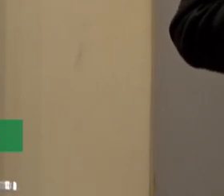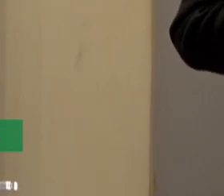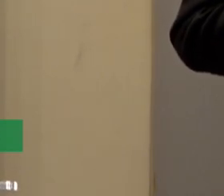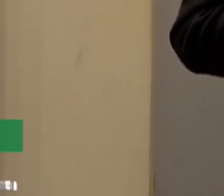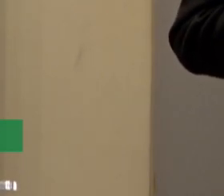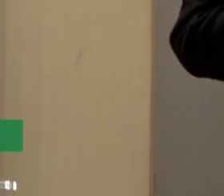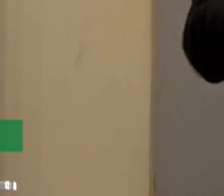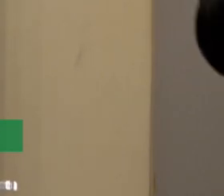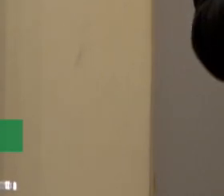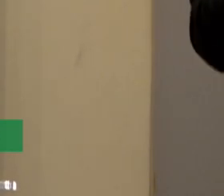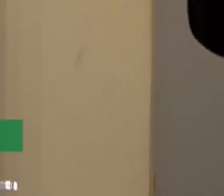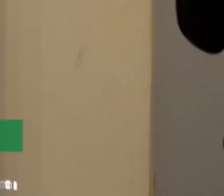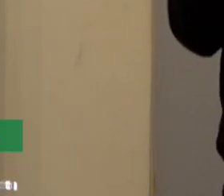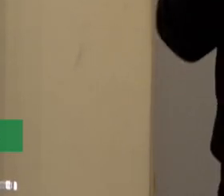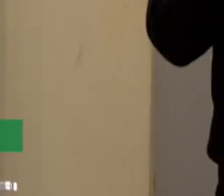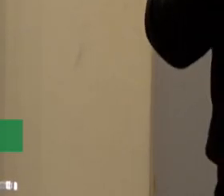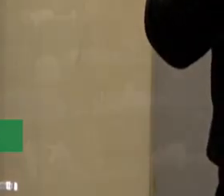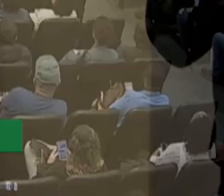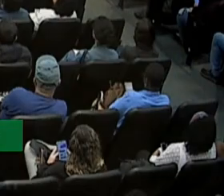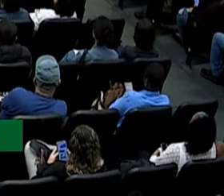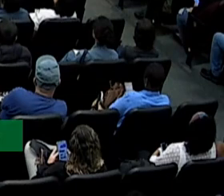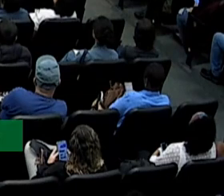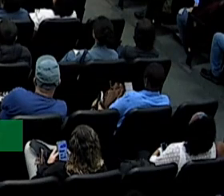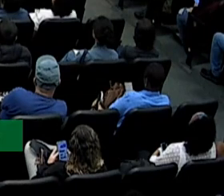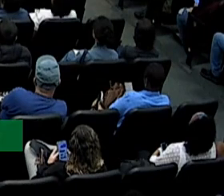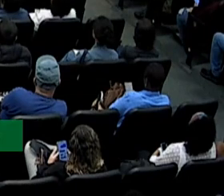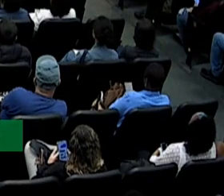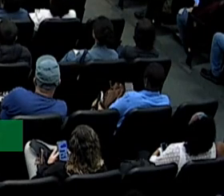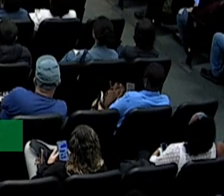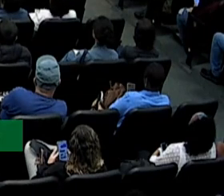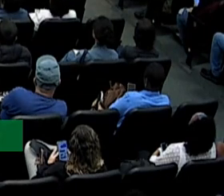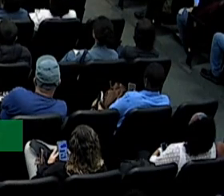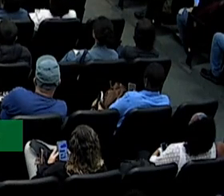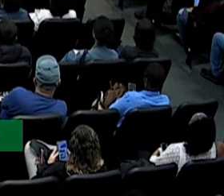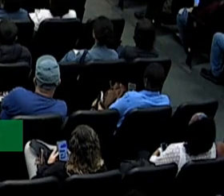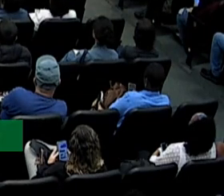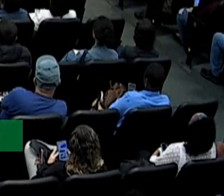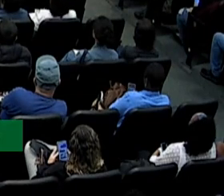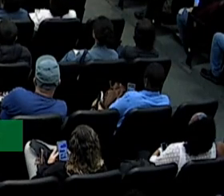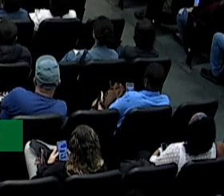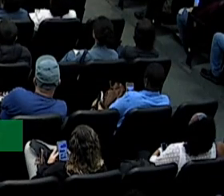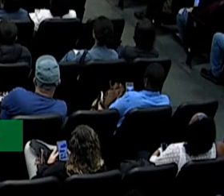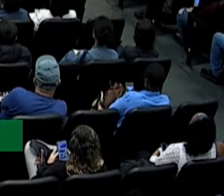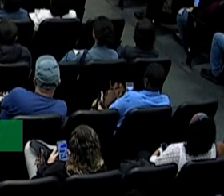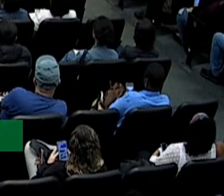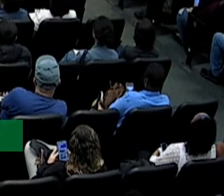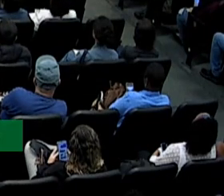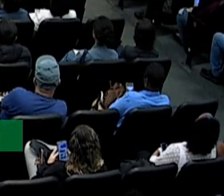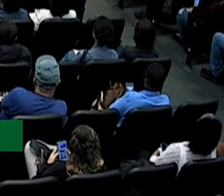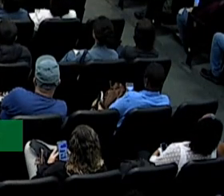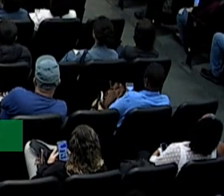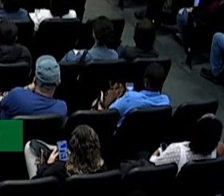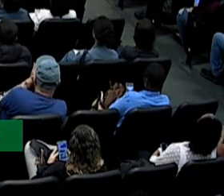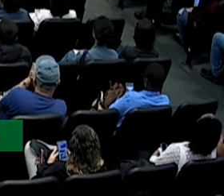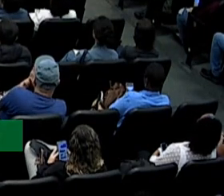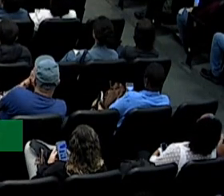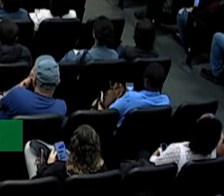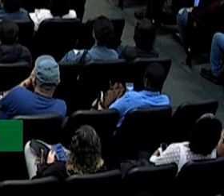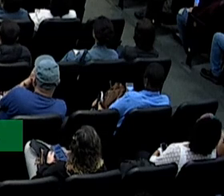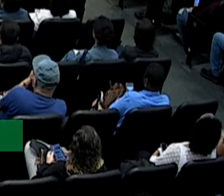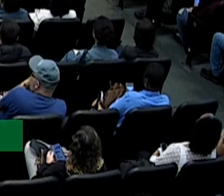Gostaria de chamar então a senhora Carla Hermes, secretária adjunta de Educação do município de Florianópolis.